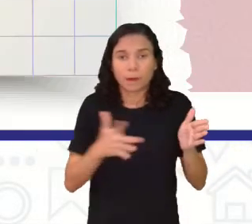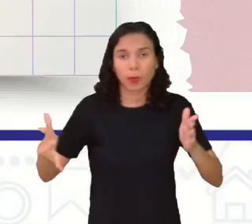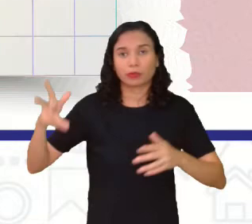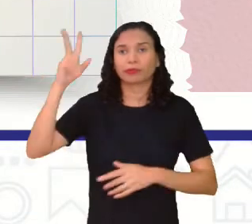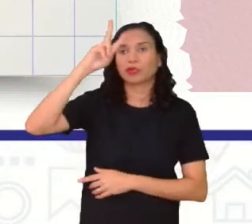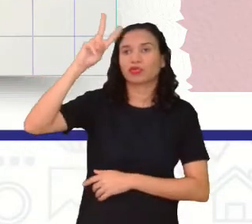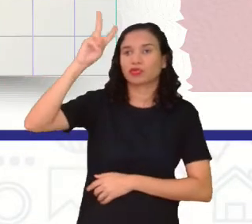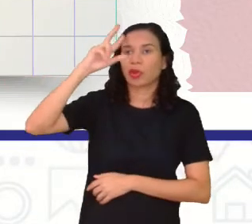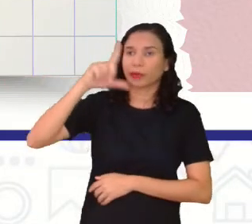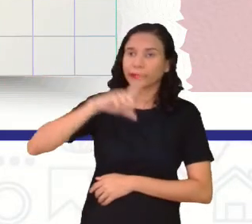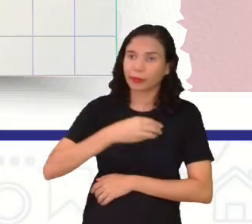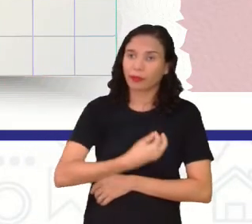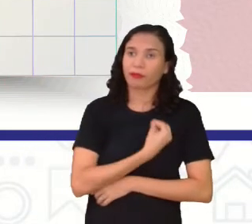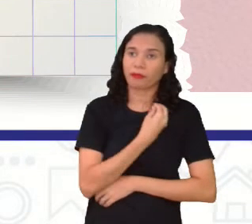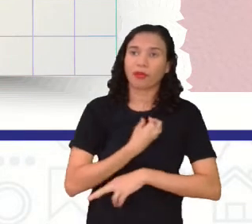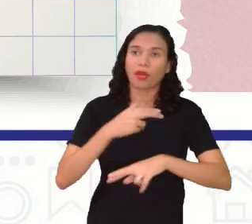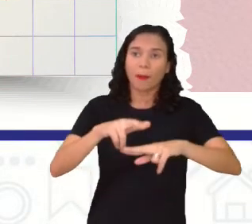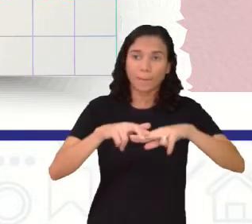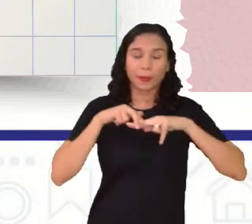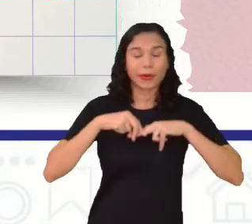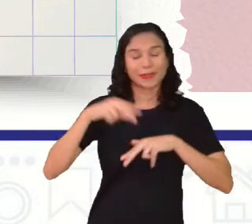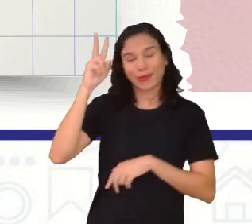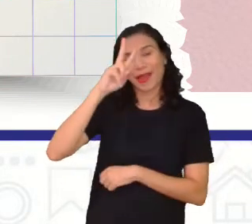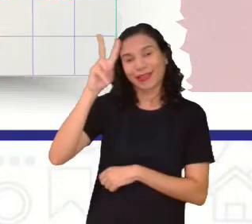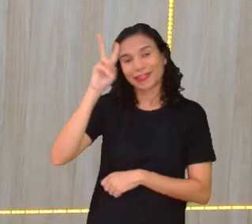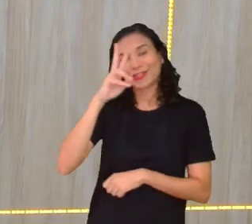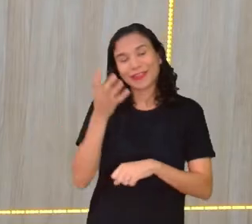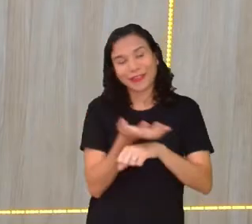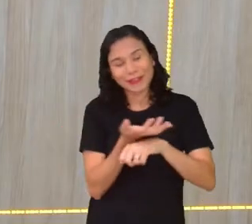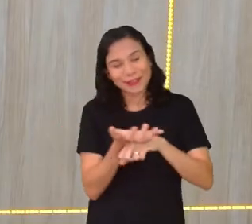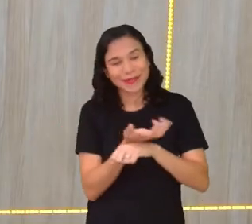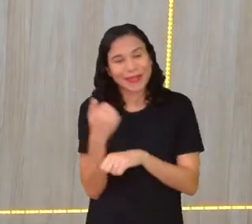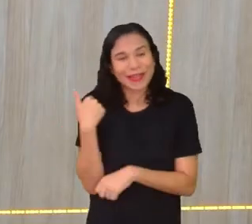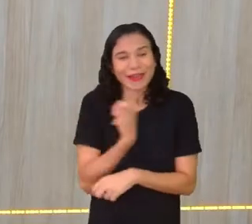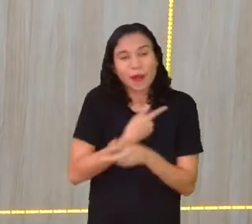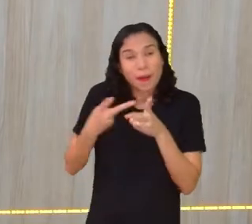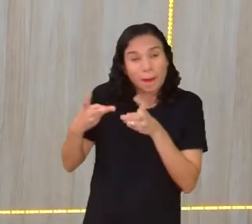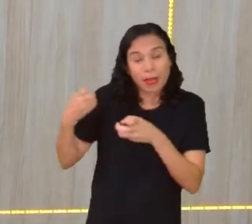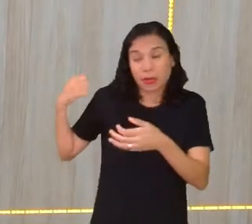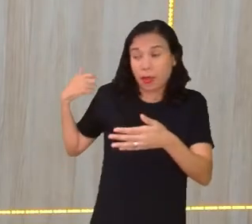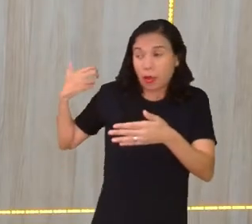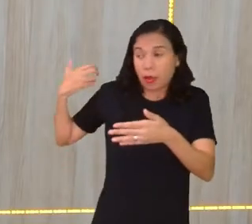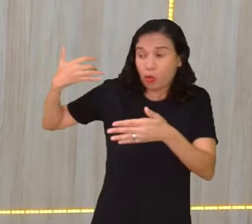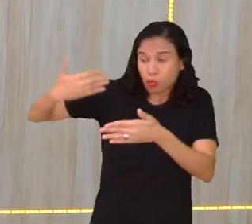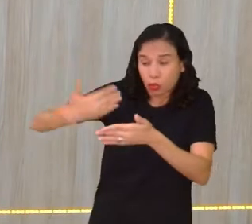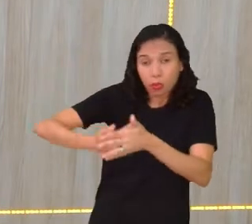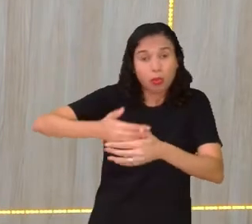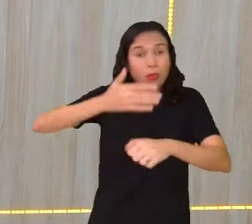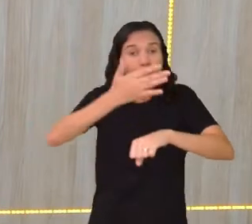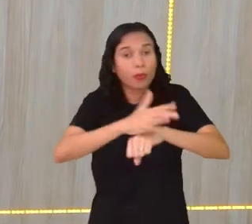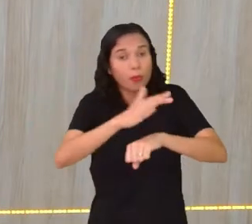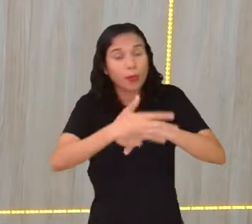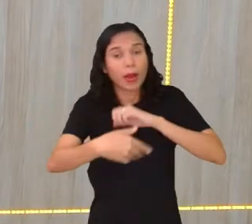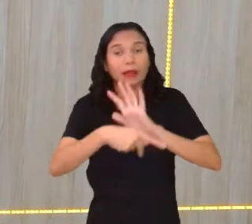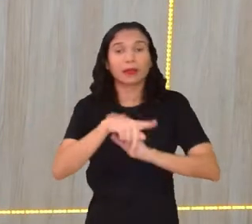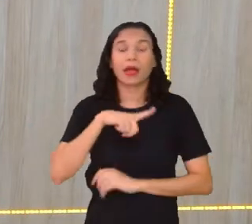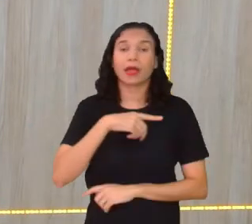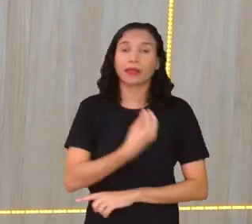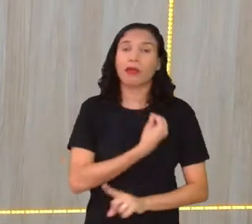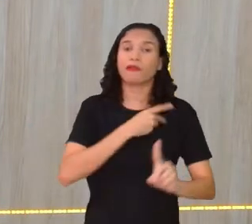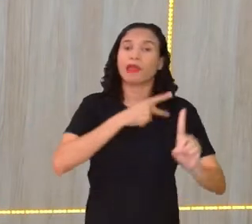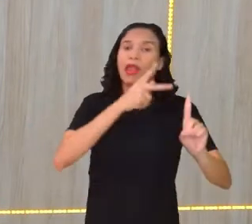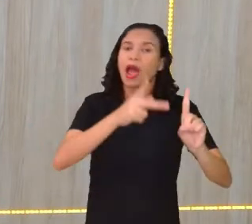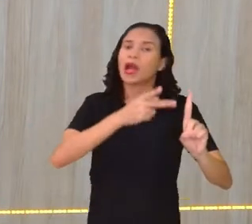né? Afinal de contas, nossa aula é de história, e a gente vai tentar identificar ao longo da história práticas onde a xenofobia ela